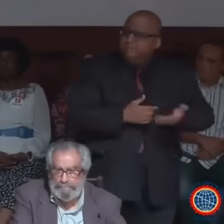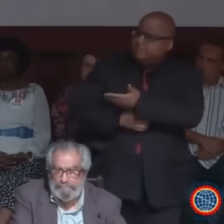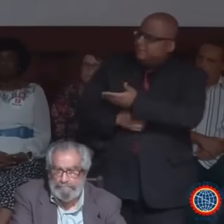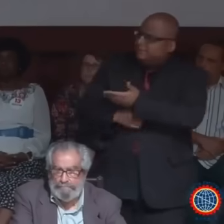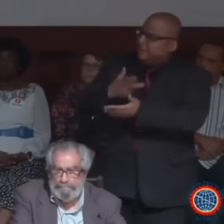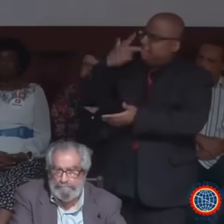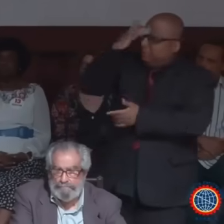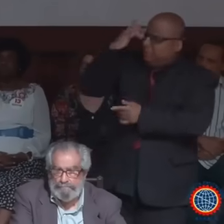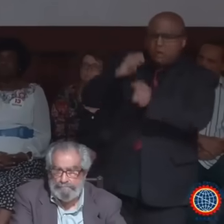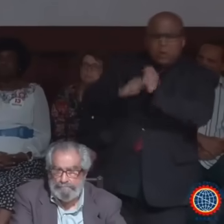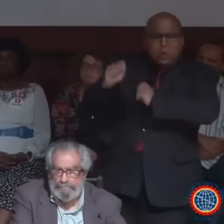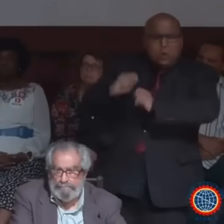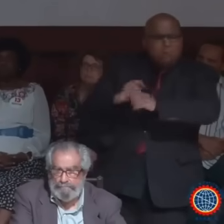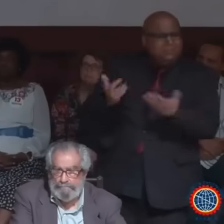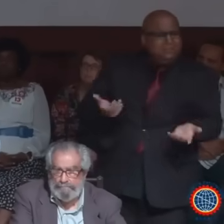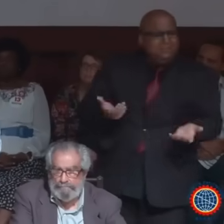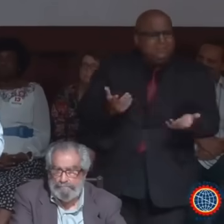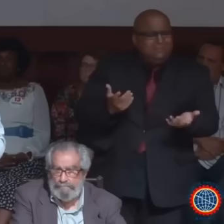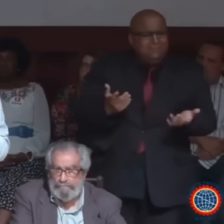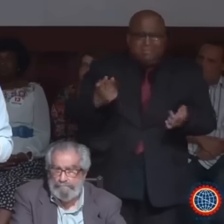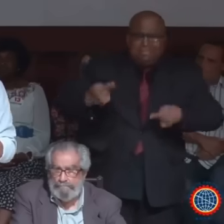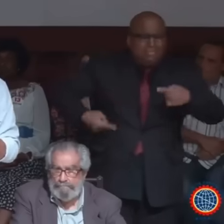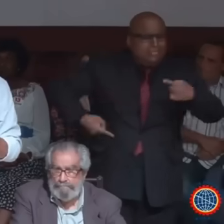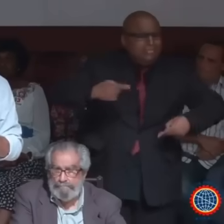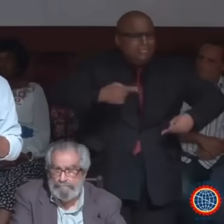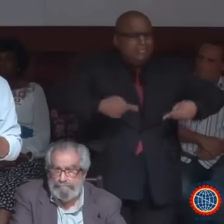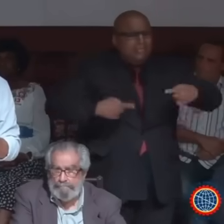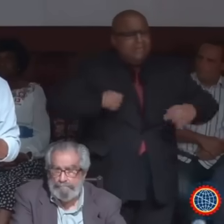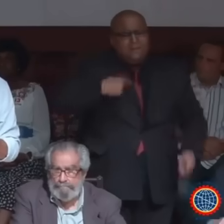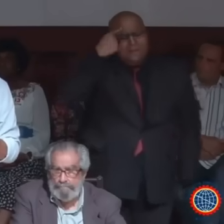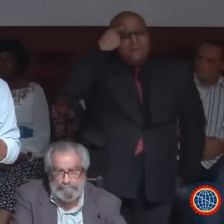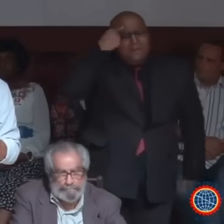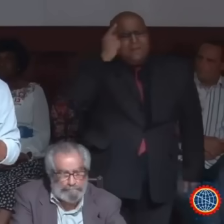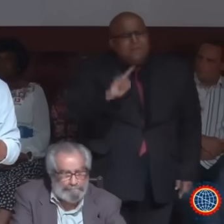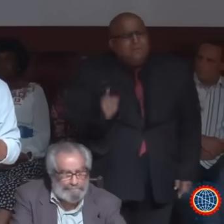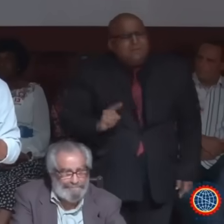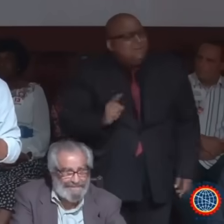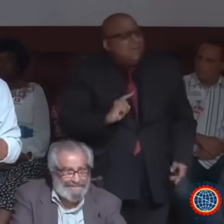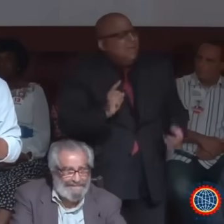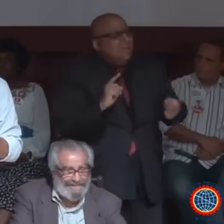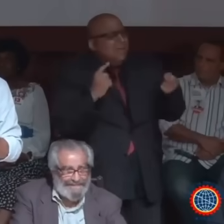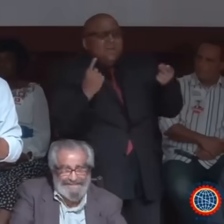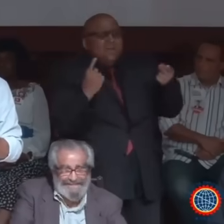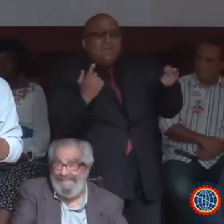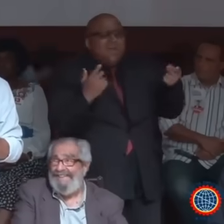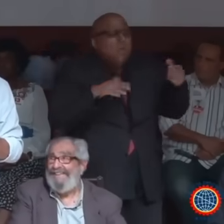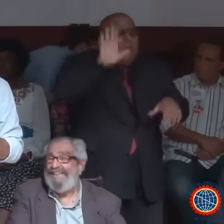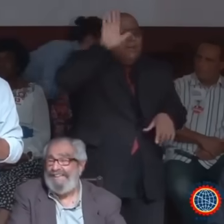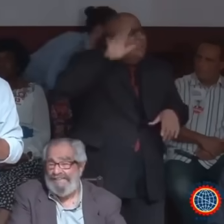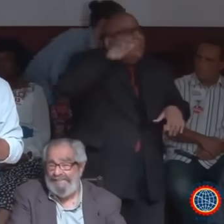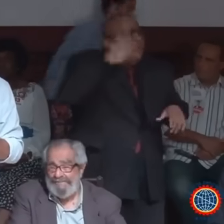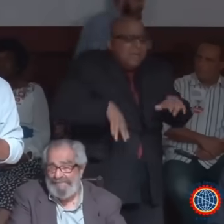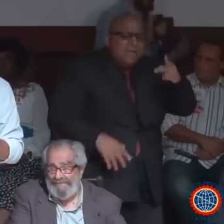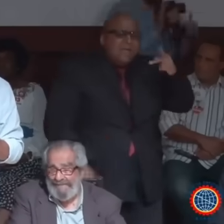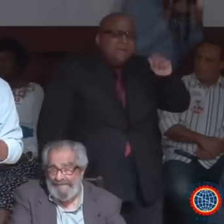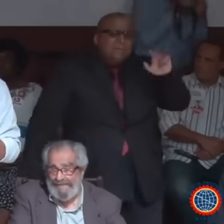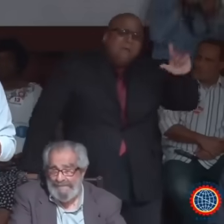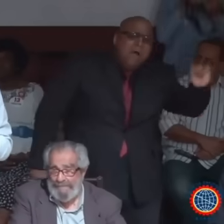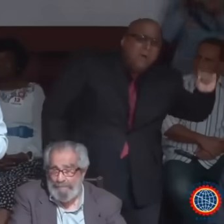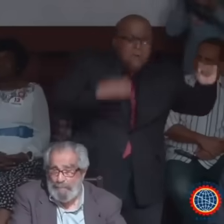seu economista. Eu não sei exatamente contra quem que eu estou disputando a eleição